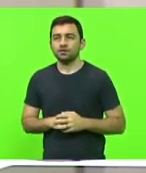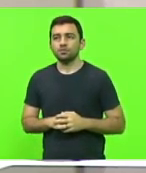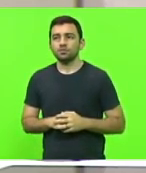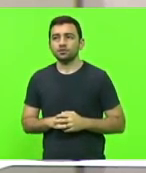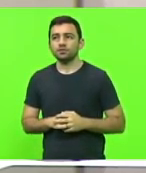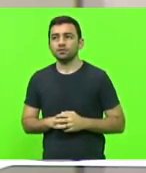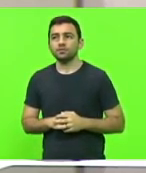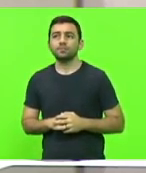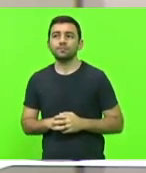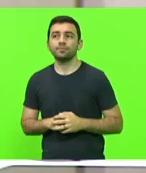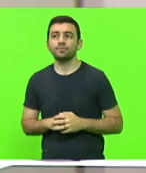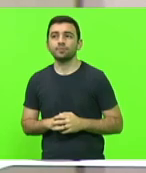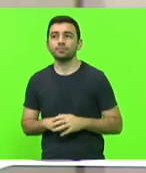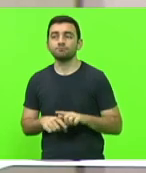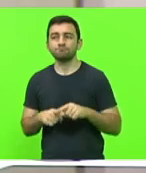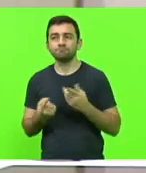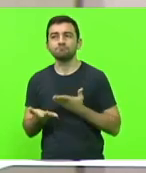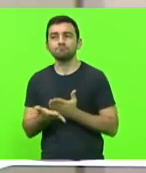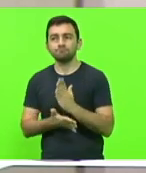aprovado.